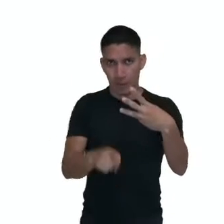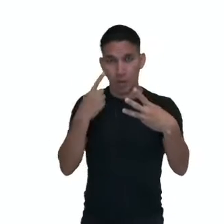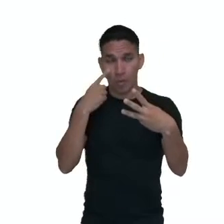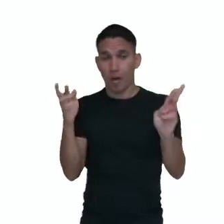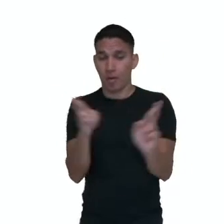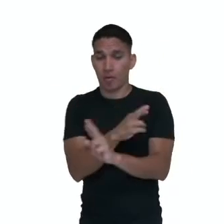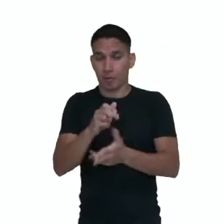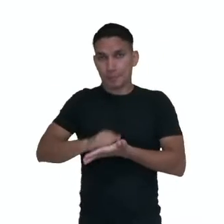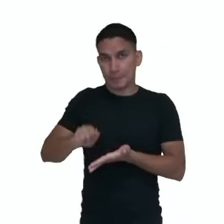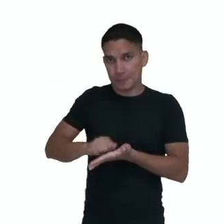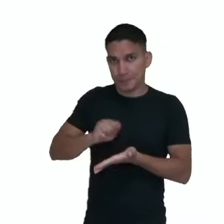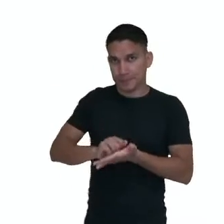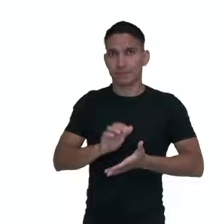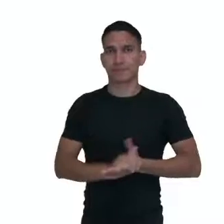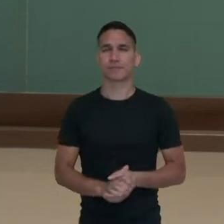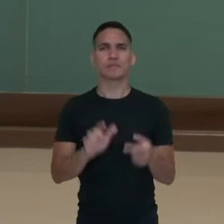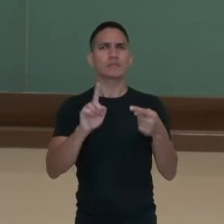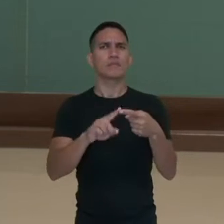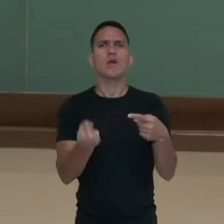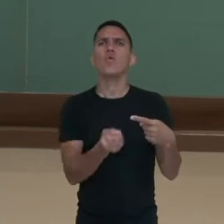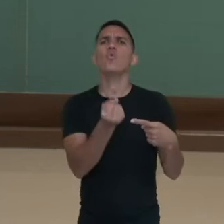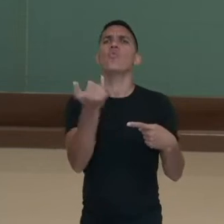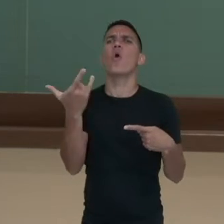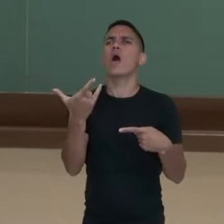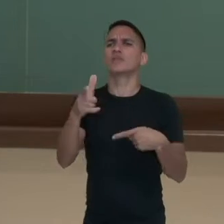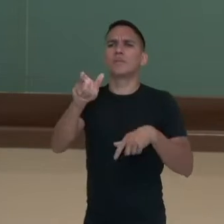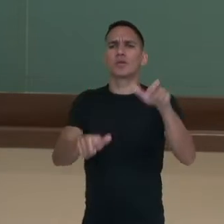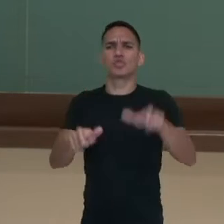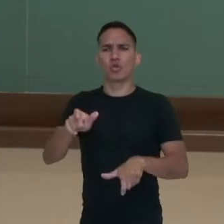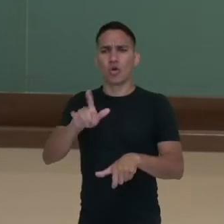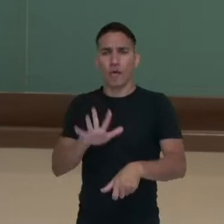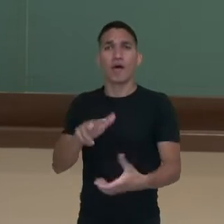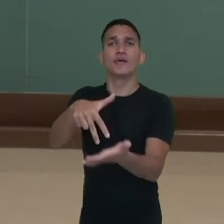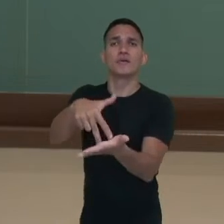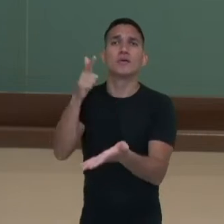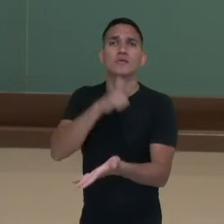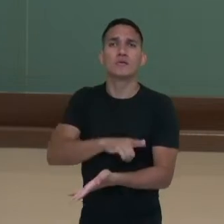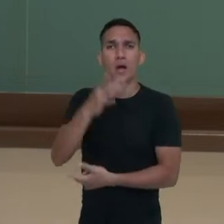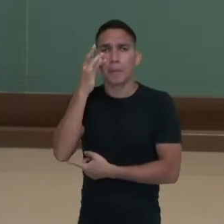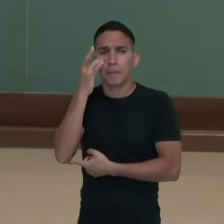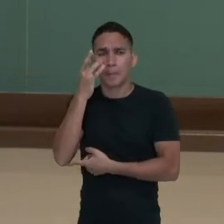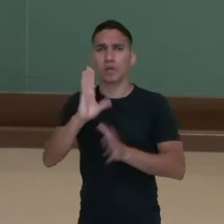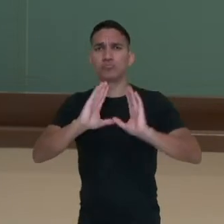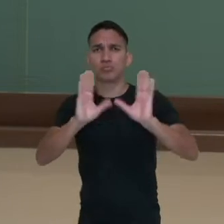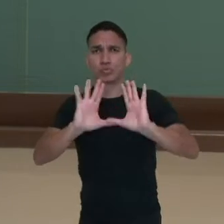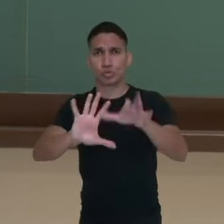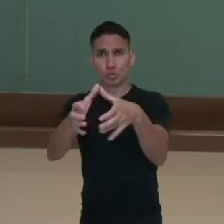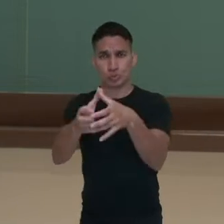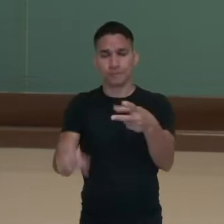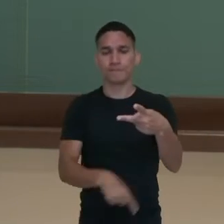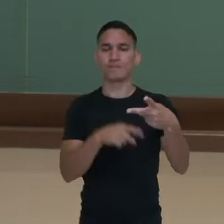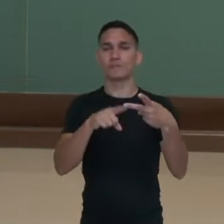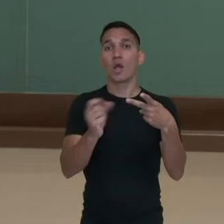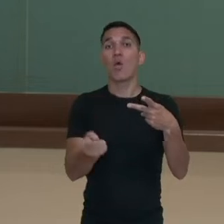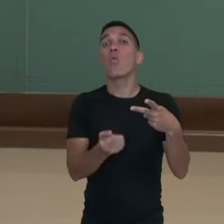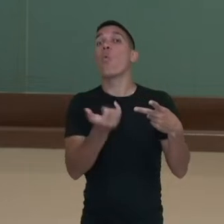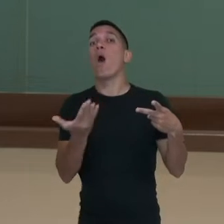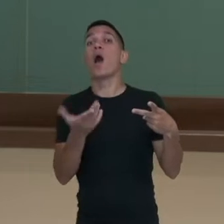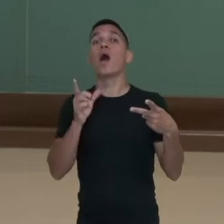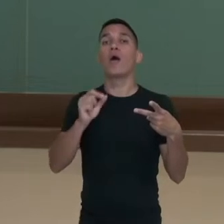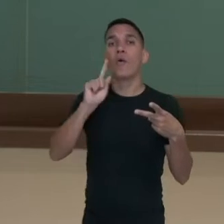no caderno de vocês. Quantos jogadores titulares é composto um time de voleibol? Quais são